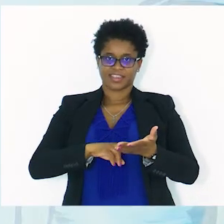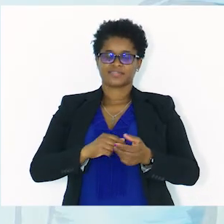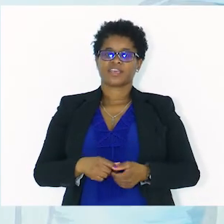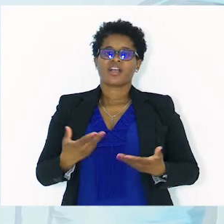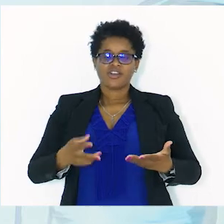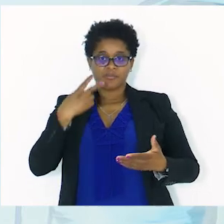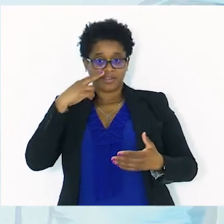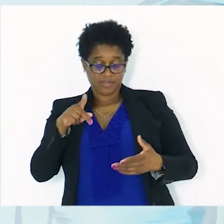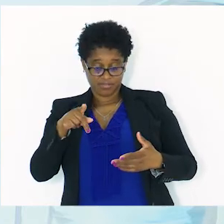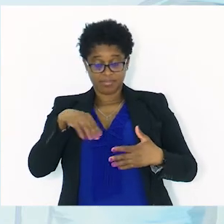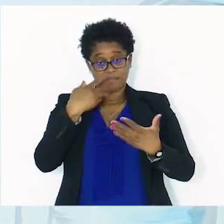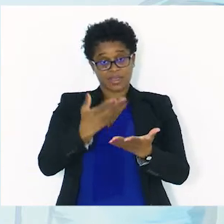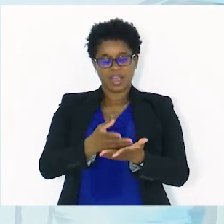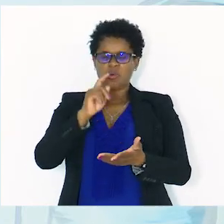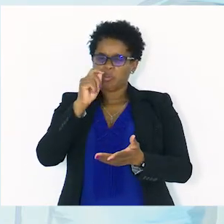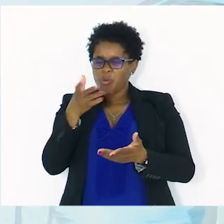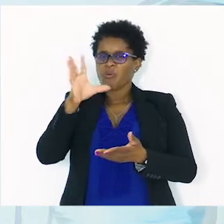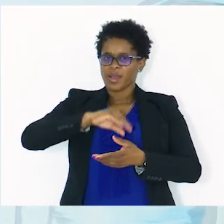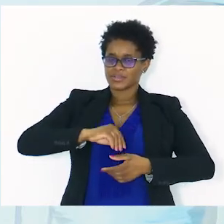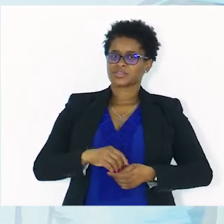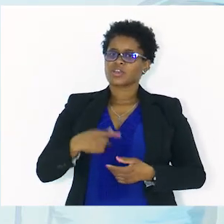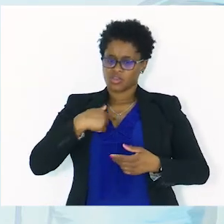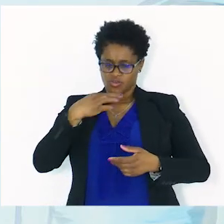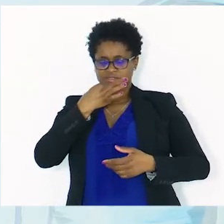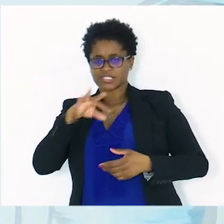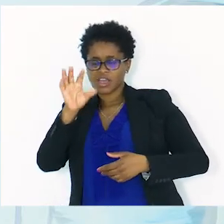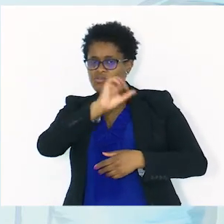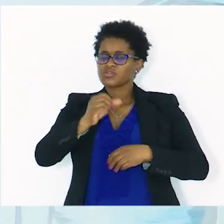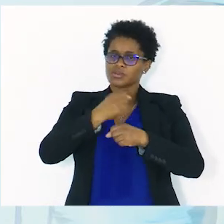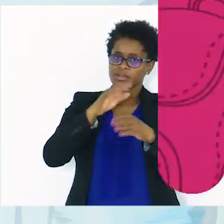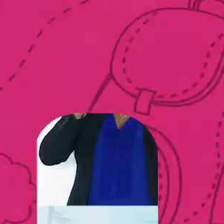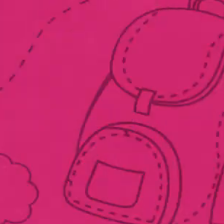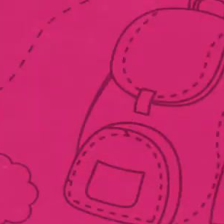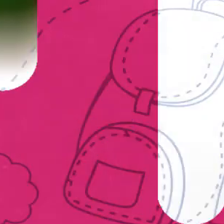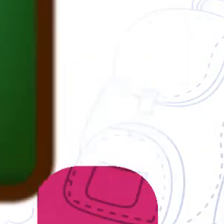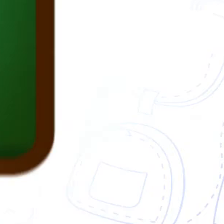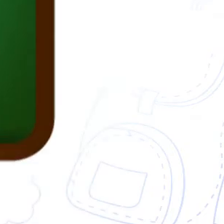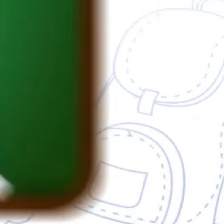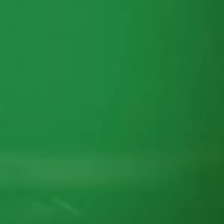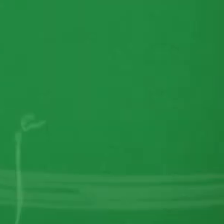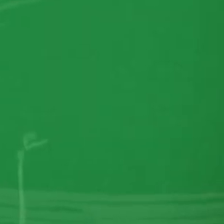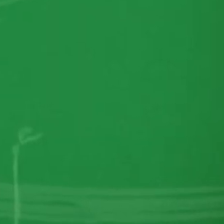Para testar e aplicarem um pouco mais, vou-vos deixar um TPC.